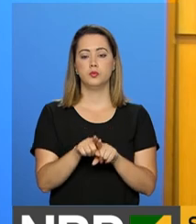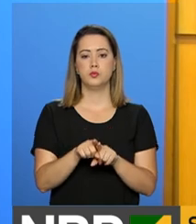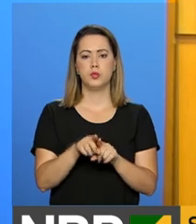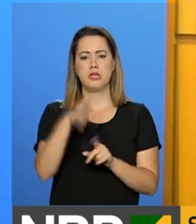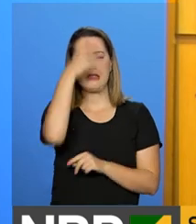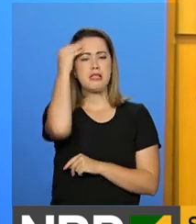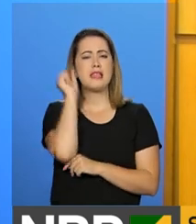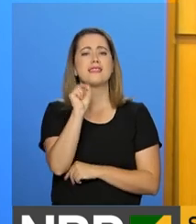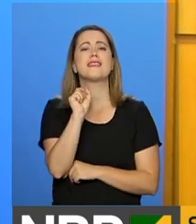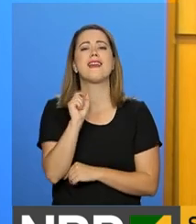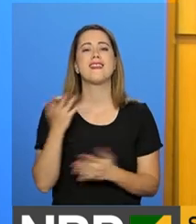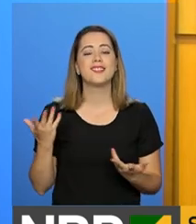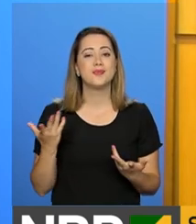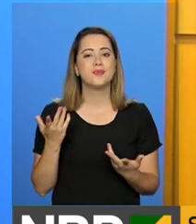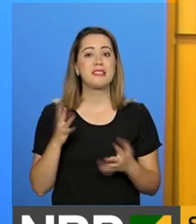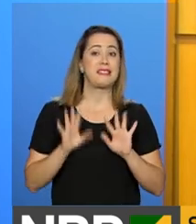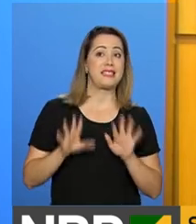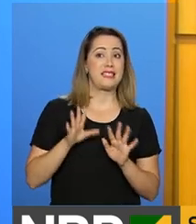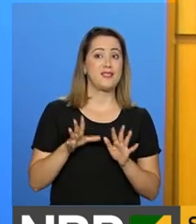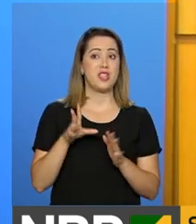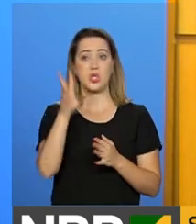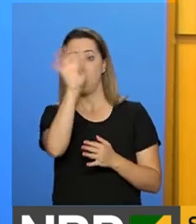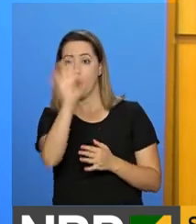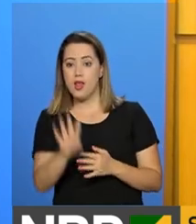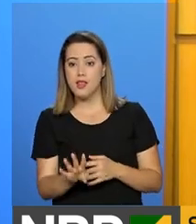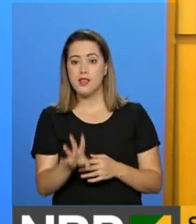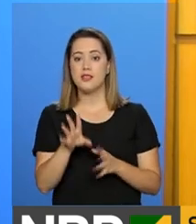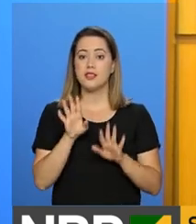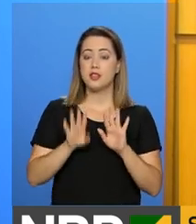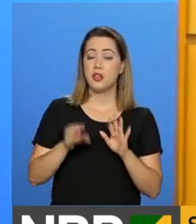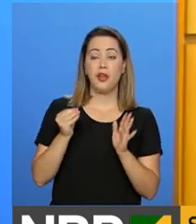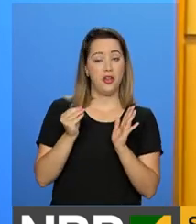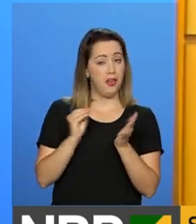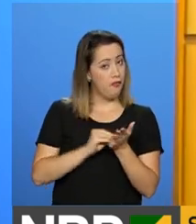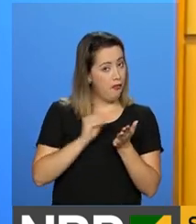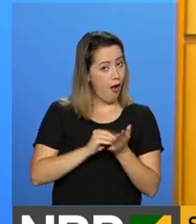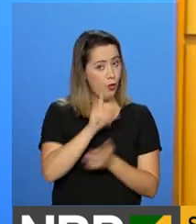Esqueci alguém ou não? E de vez em quando dou uma lista aqui que não tem todos.